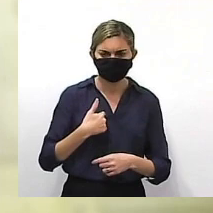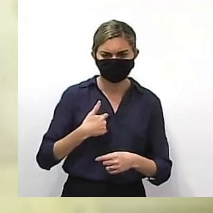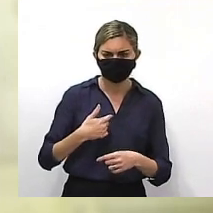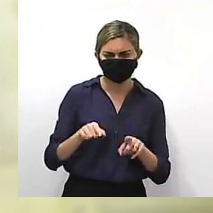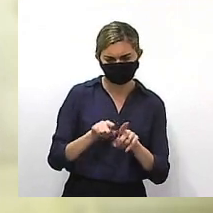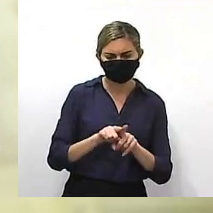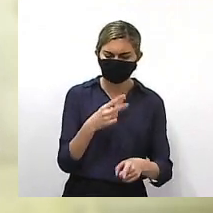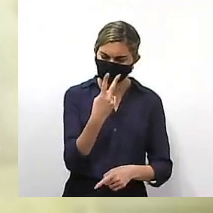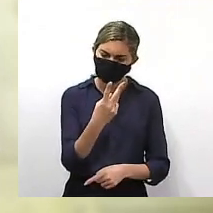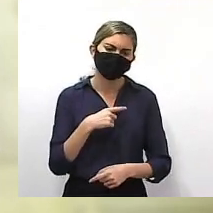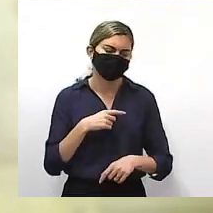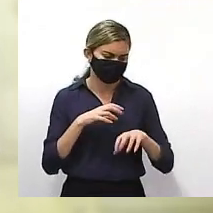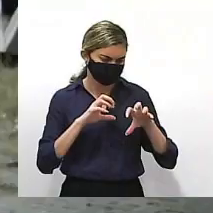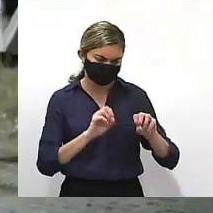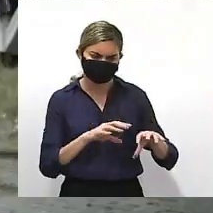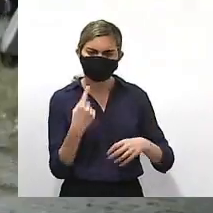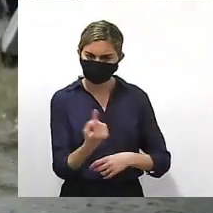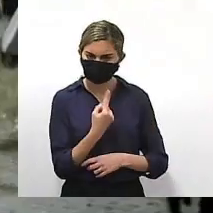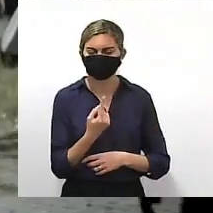sozinha.